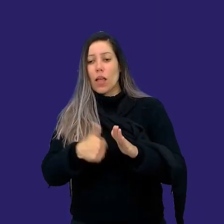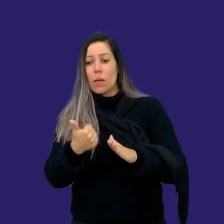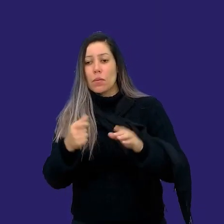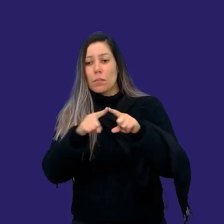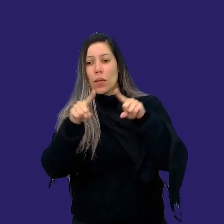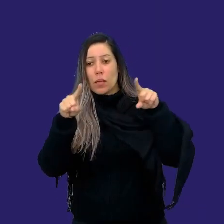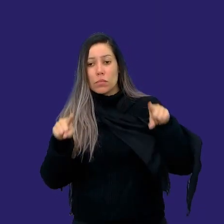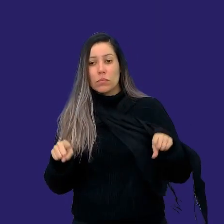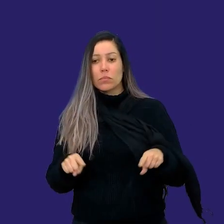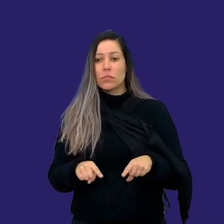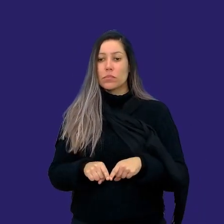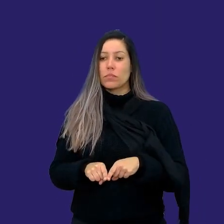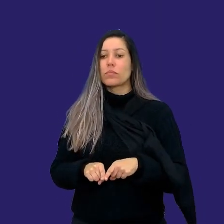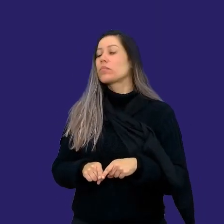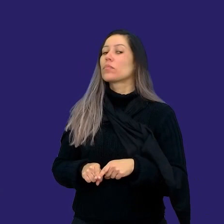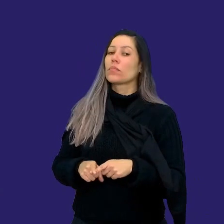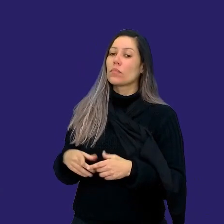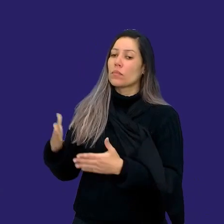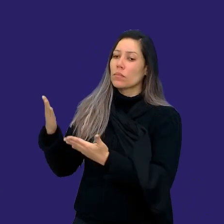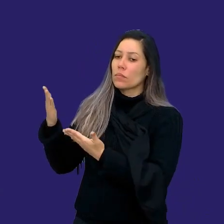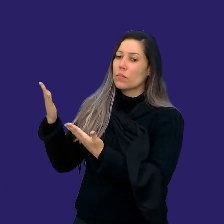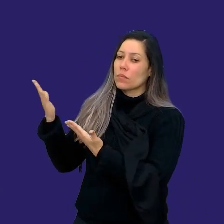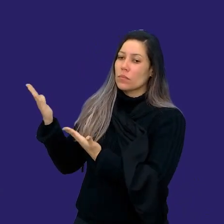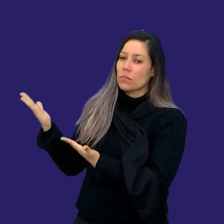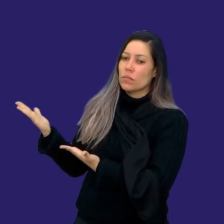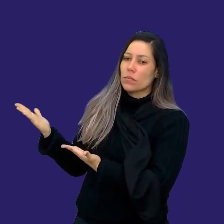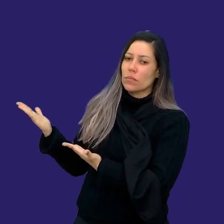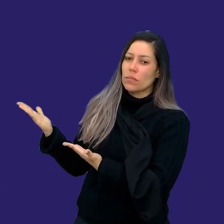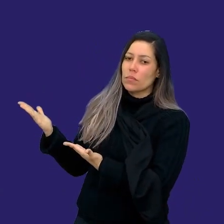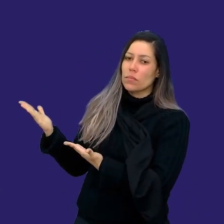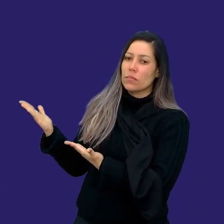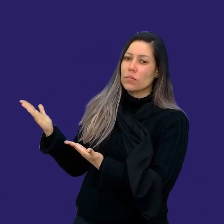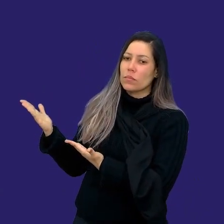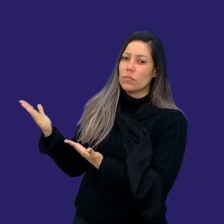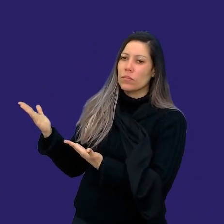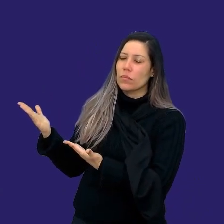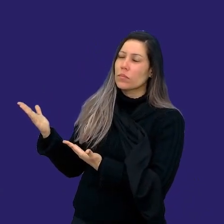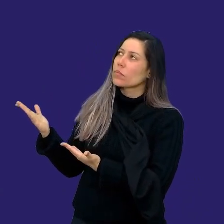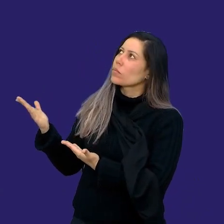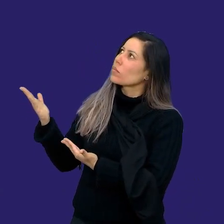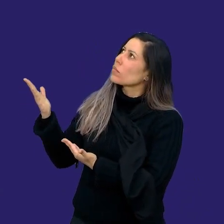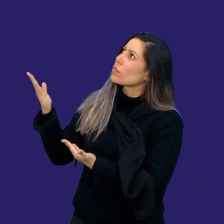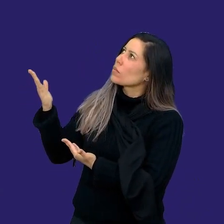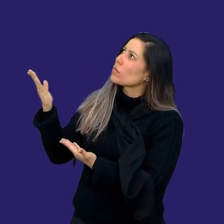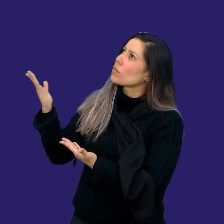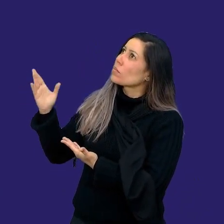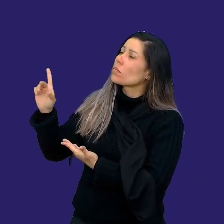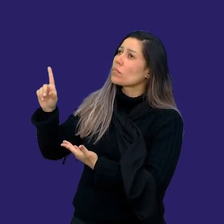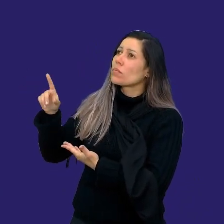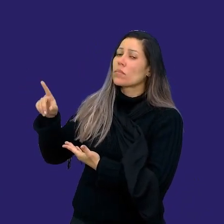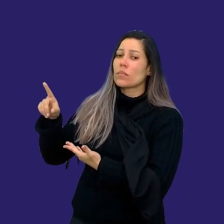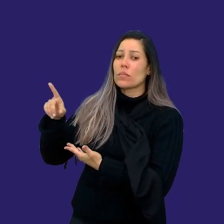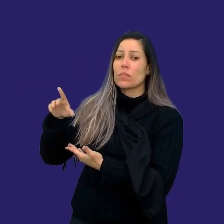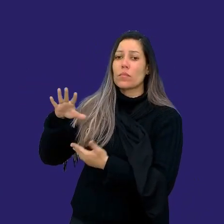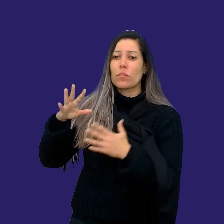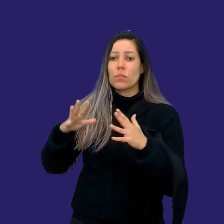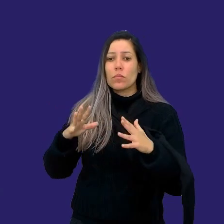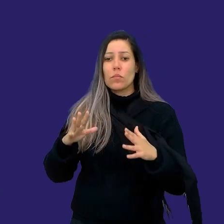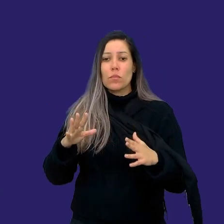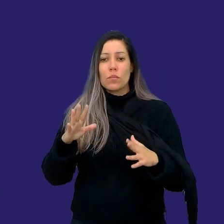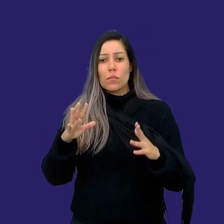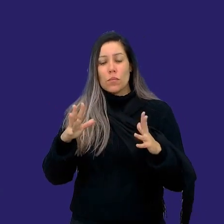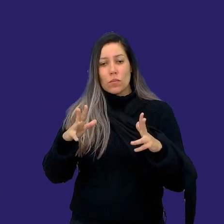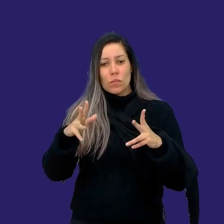de costume, é de praxe, nós, para aqueles, né, que obtiverem essa